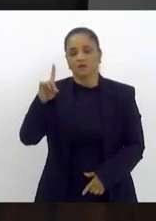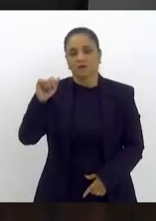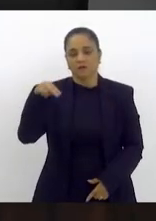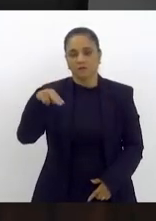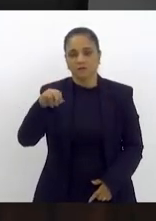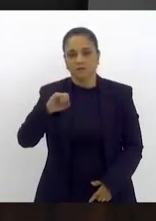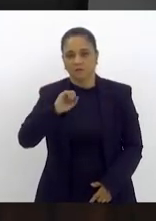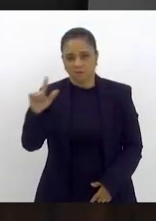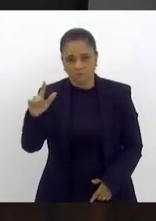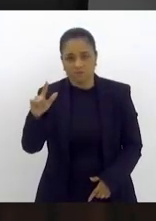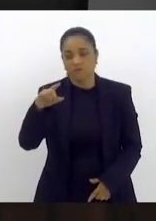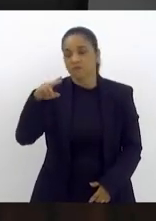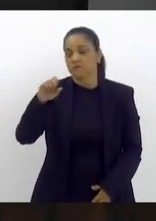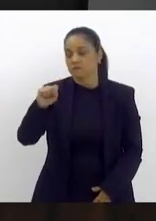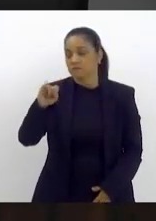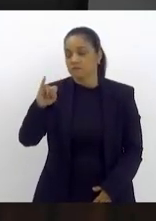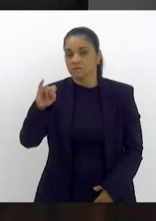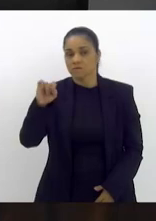essa casa.